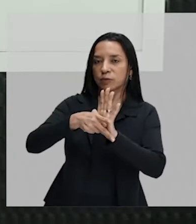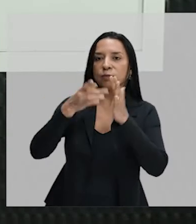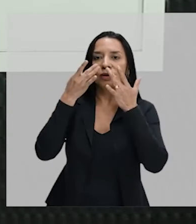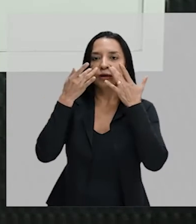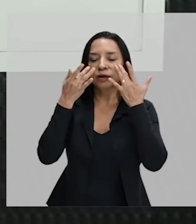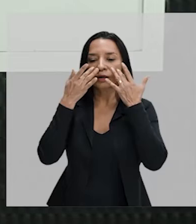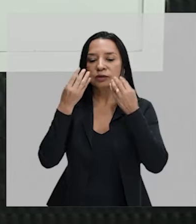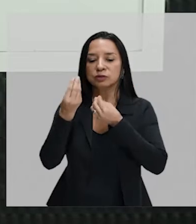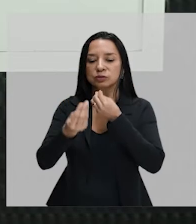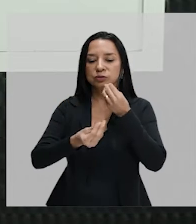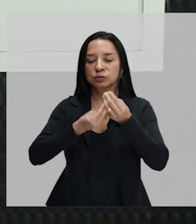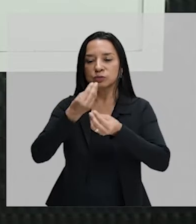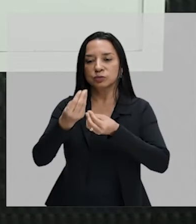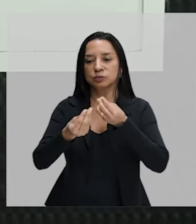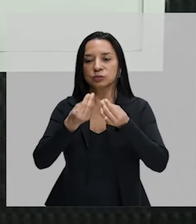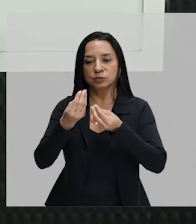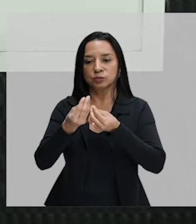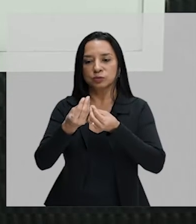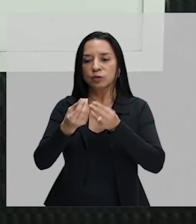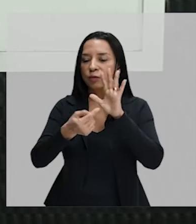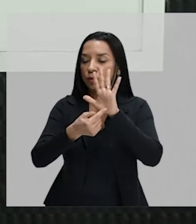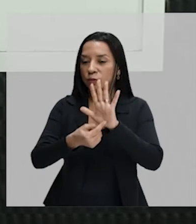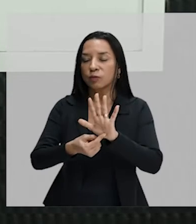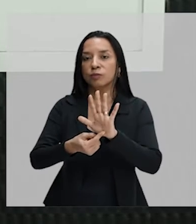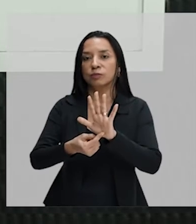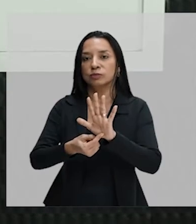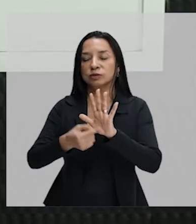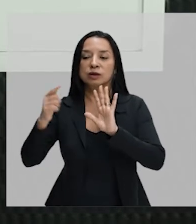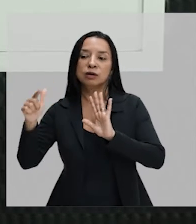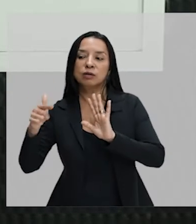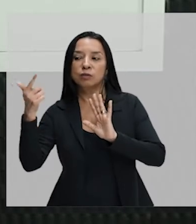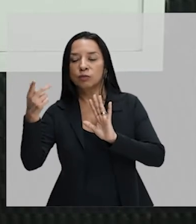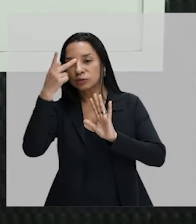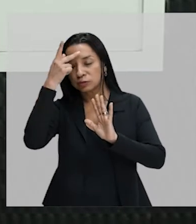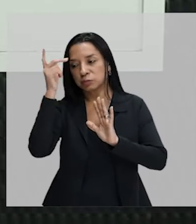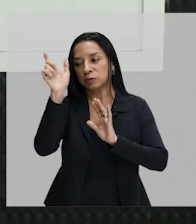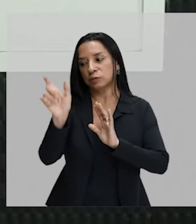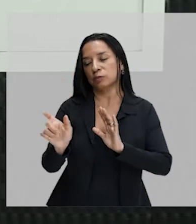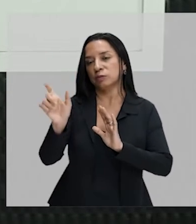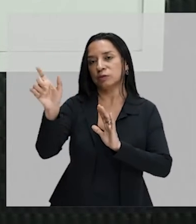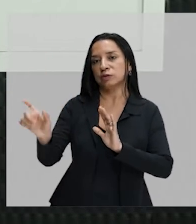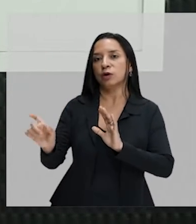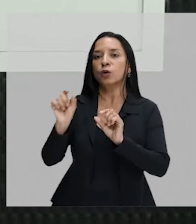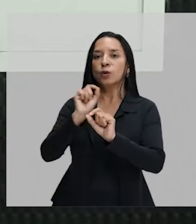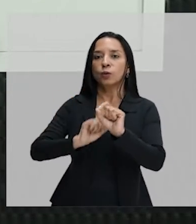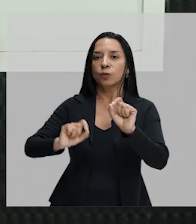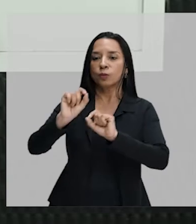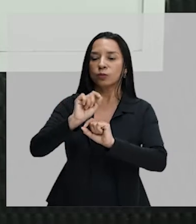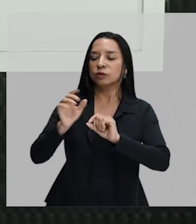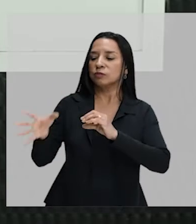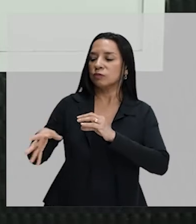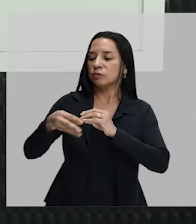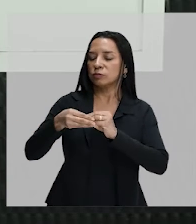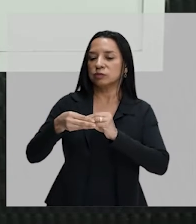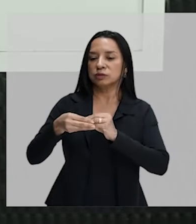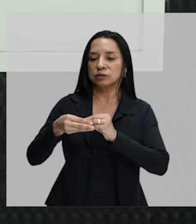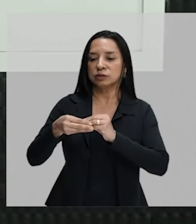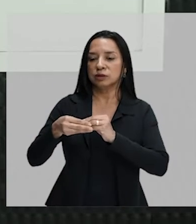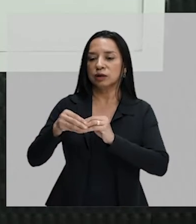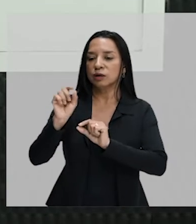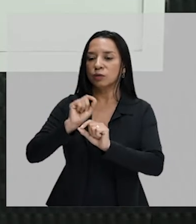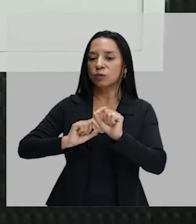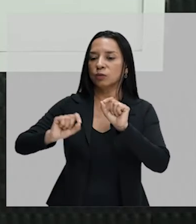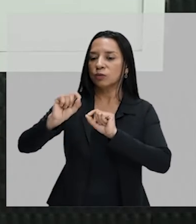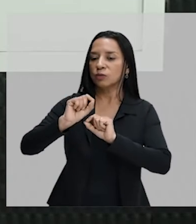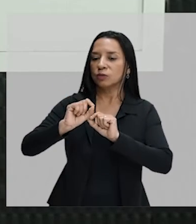eu vou levar aos outros, aquilo que eu vou arquitetar, aquilo que eu vou construir, aquilo que eu vou agregar, ou até mesmo aquilo que eu